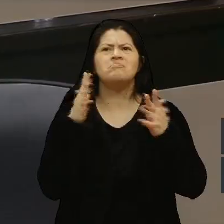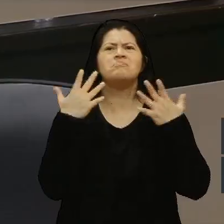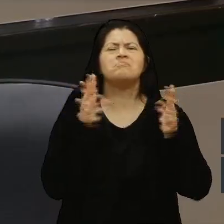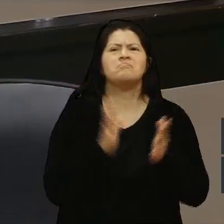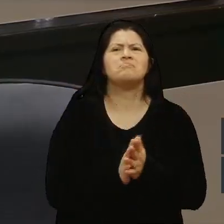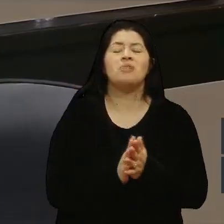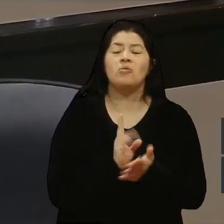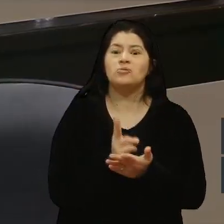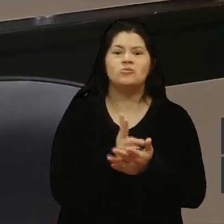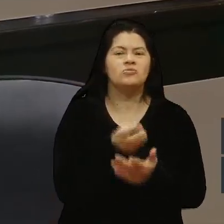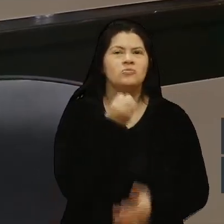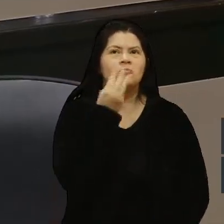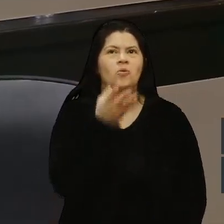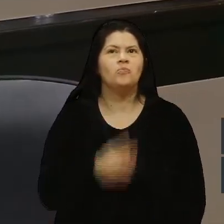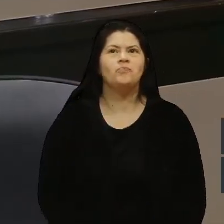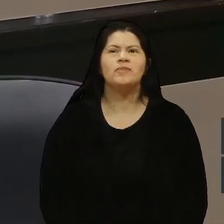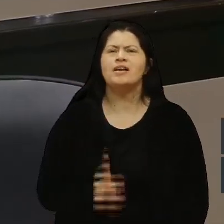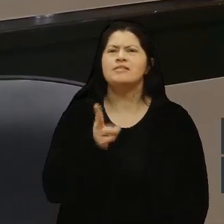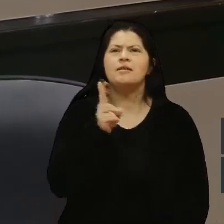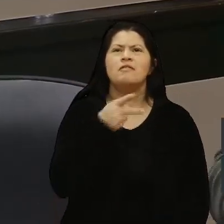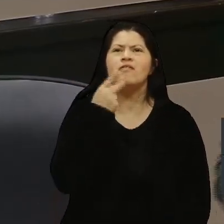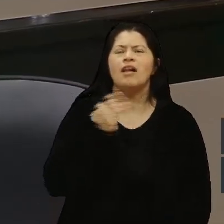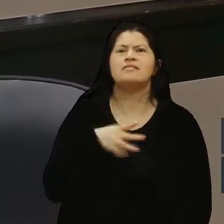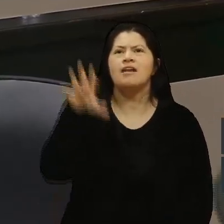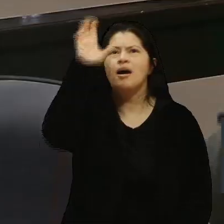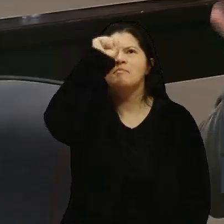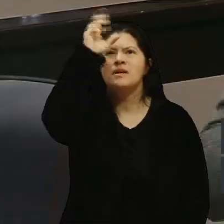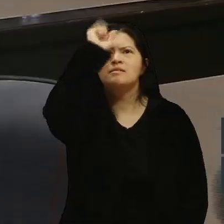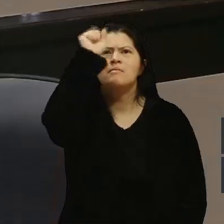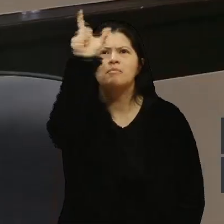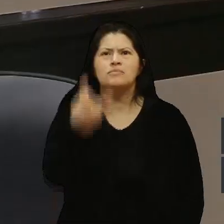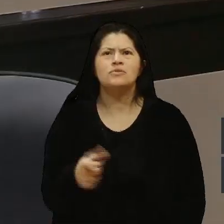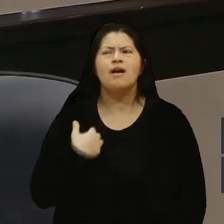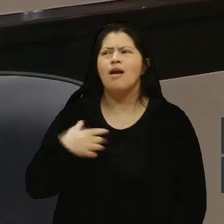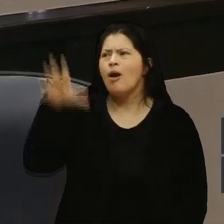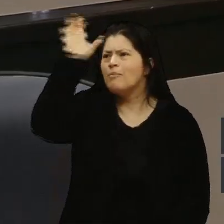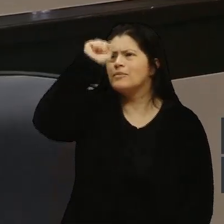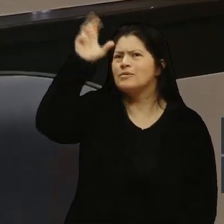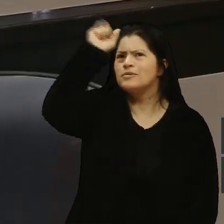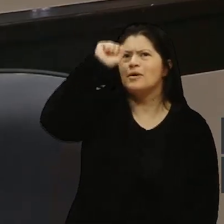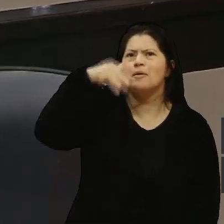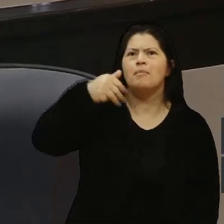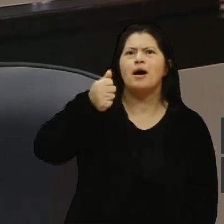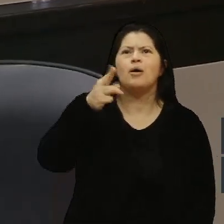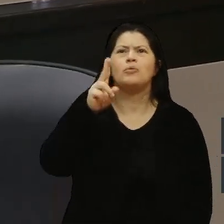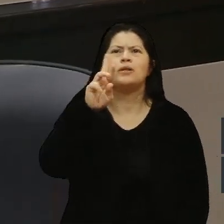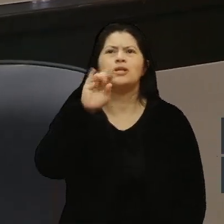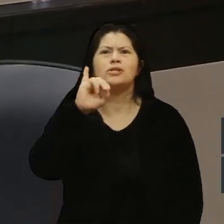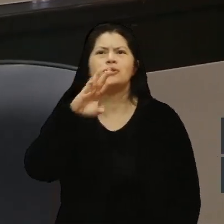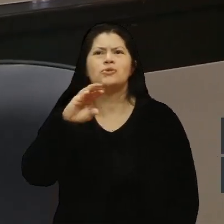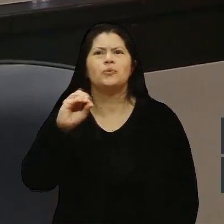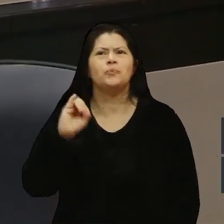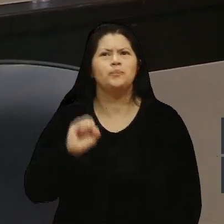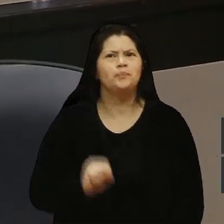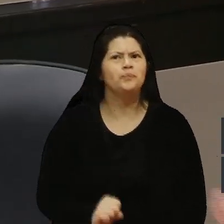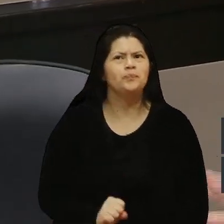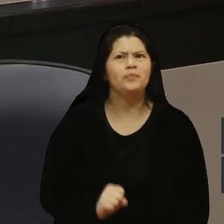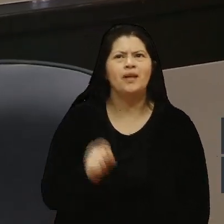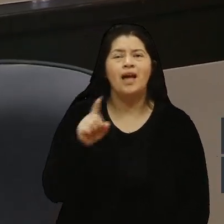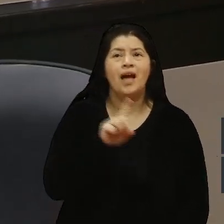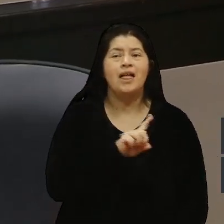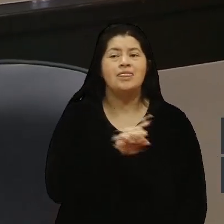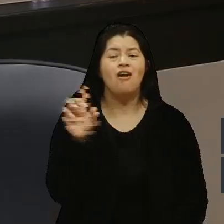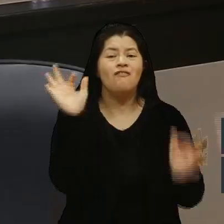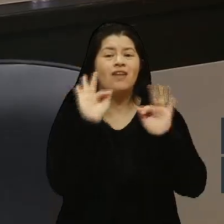assim. Uma coisa eu sempre digo, eu aprendo com qualquer pessoa que seja. Uma coisa eu aprendi com o Maurício Marcou uma vez, vereadora Sandra. Ele me falou, se não estão